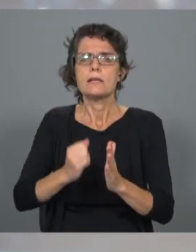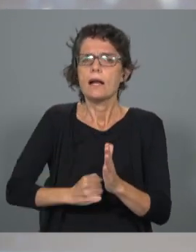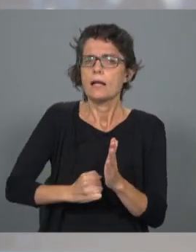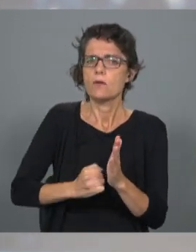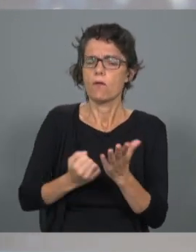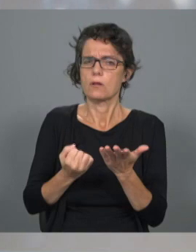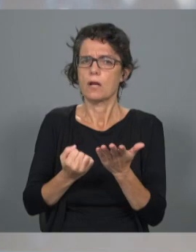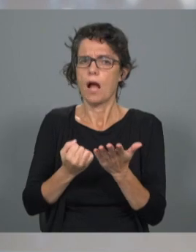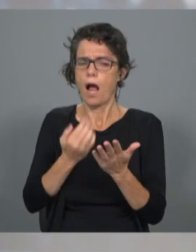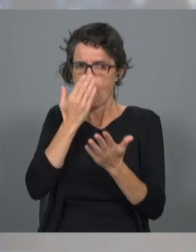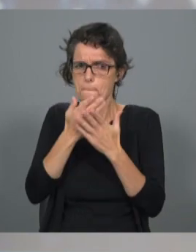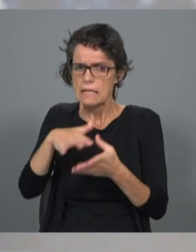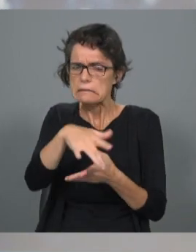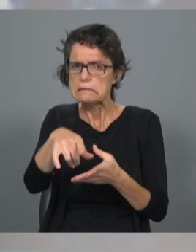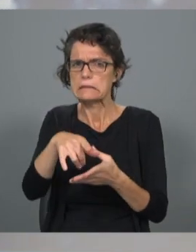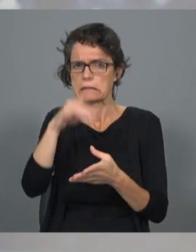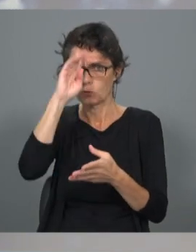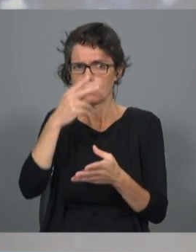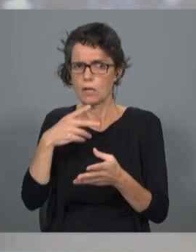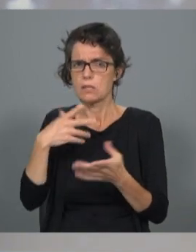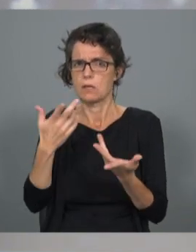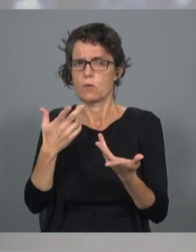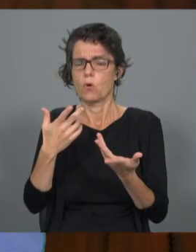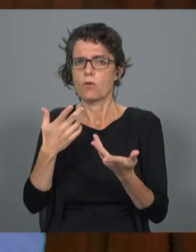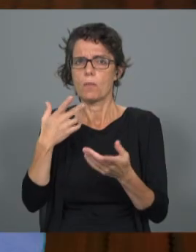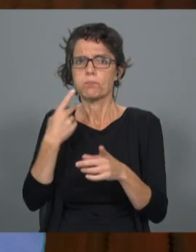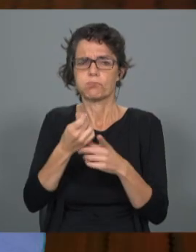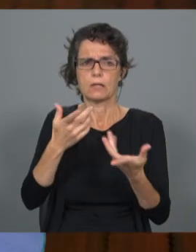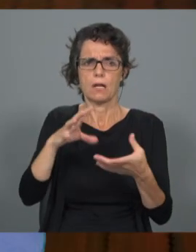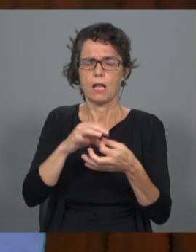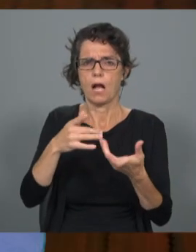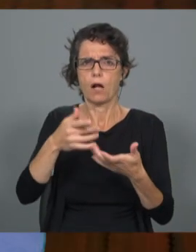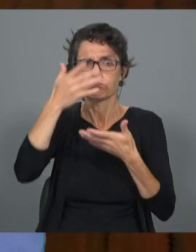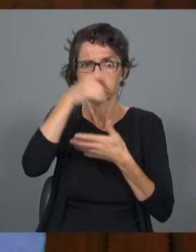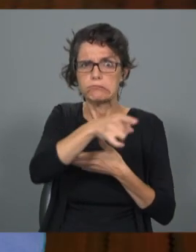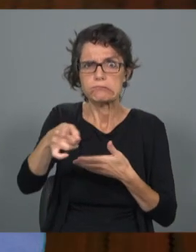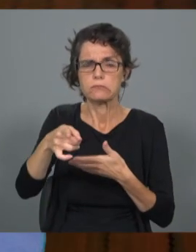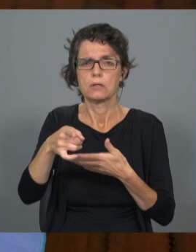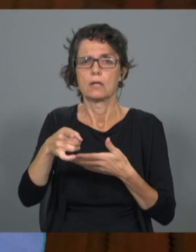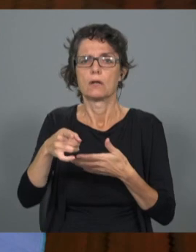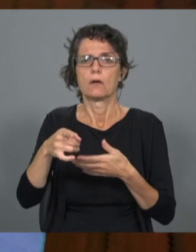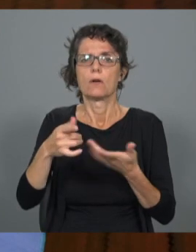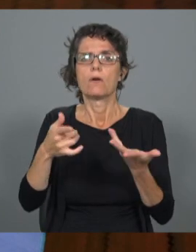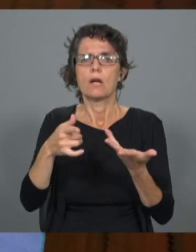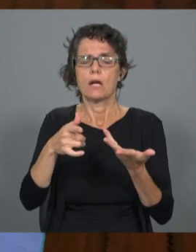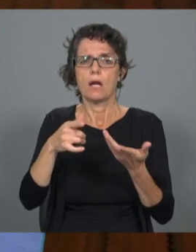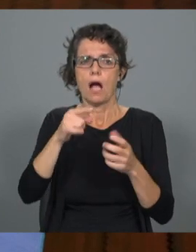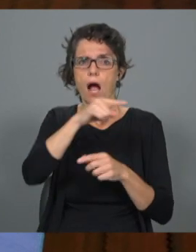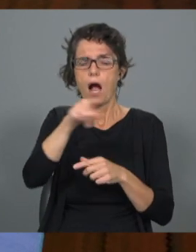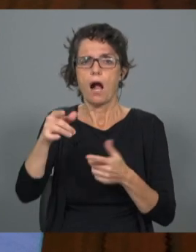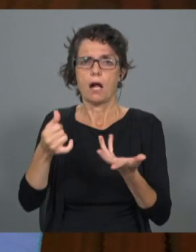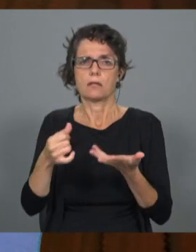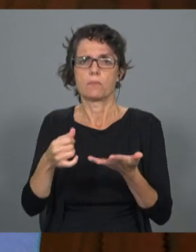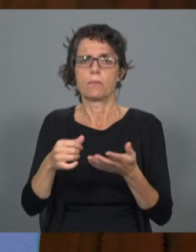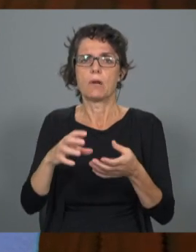um determinado extremismo islâmico? É assim que são identificados estes agressores. Até que